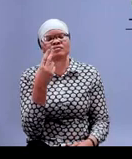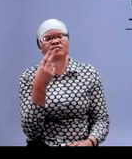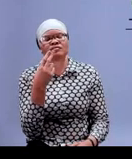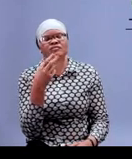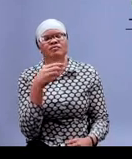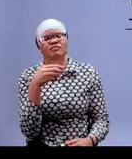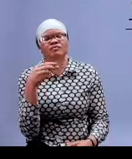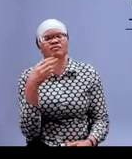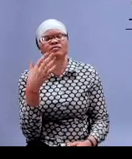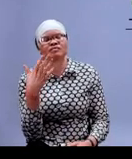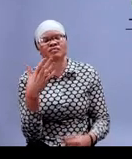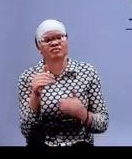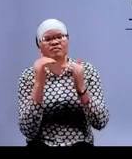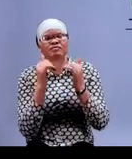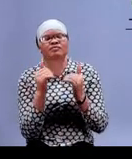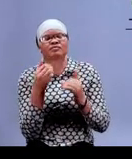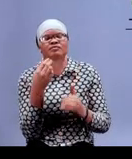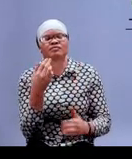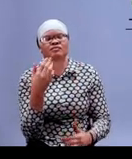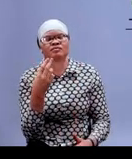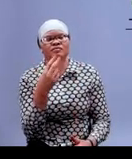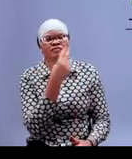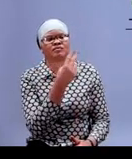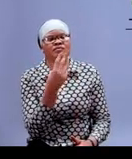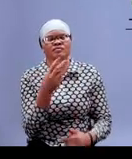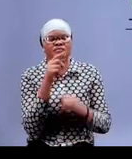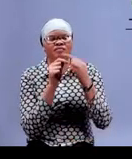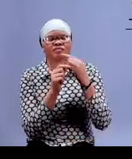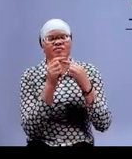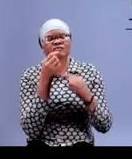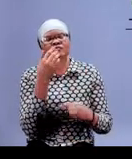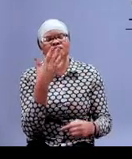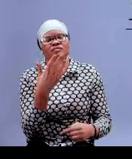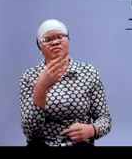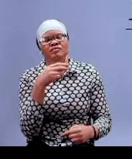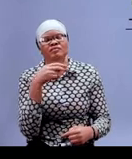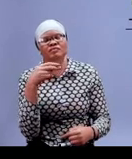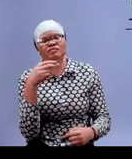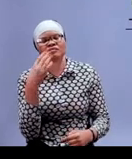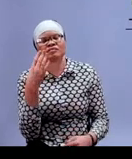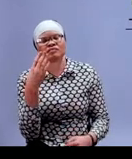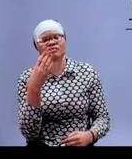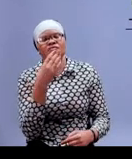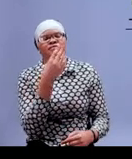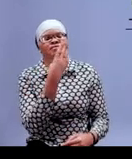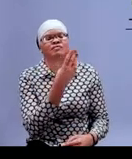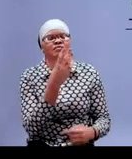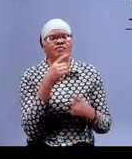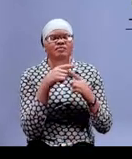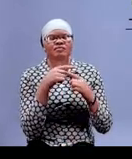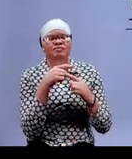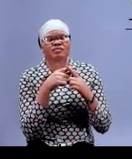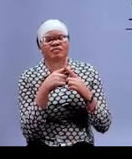2 baixa o 2 22 div por 5 = 4 4 x 5 =